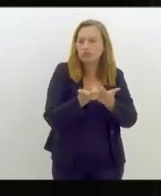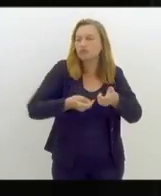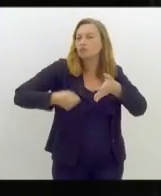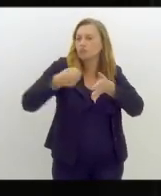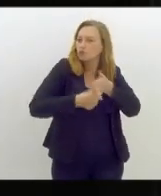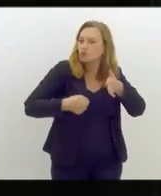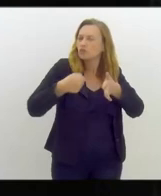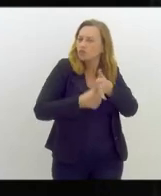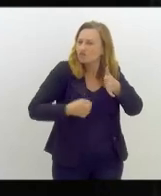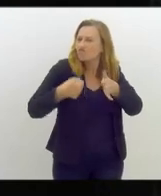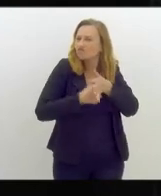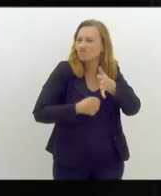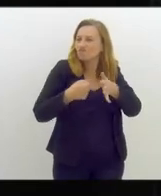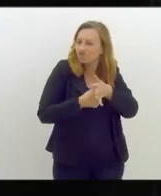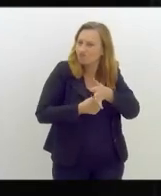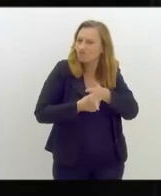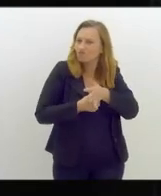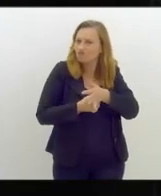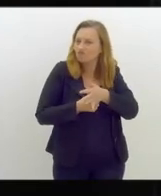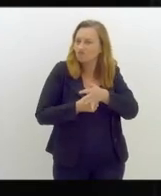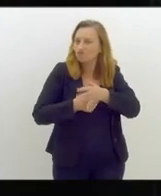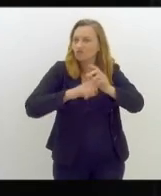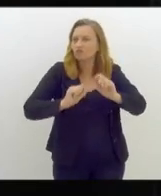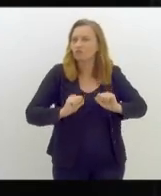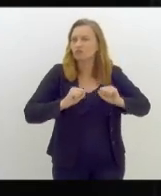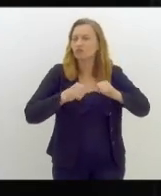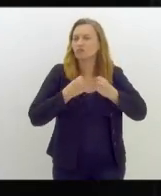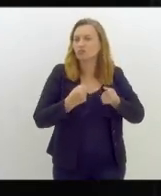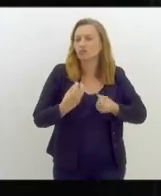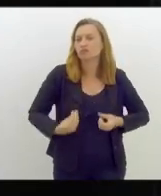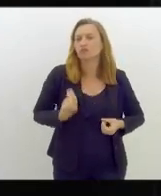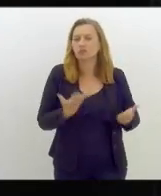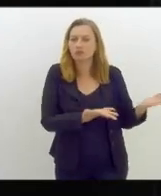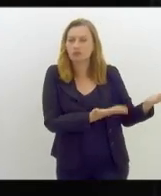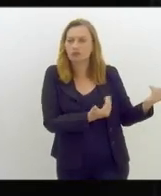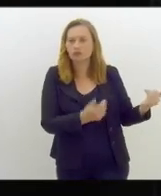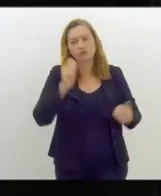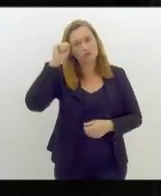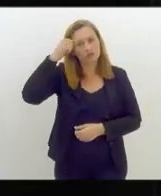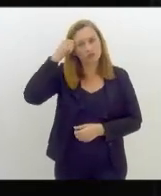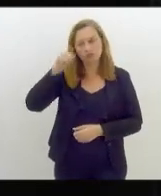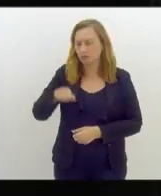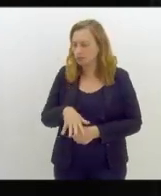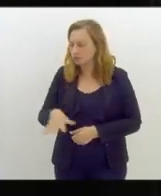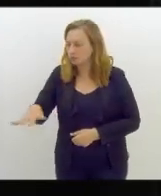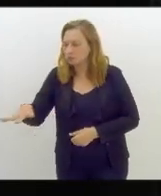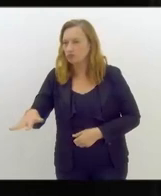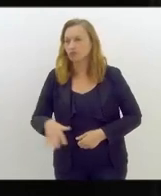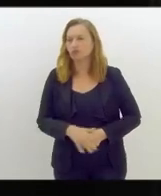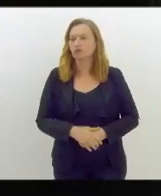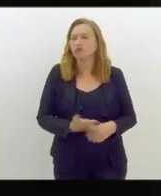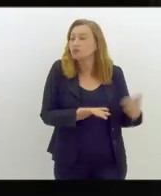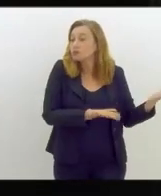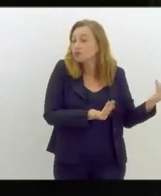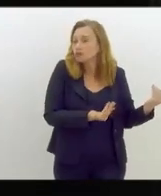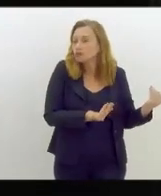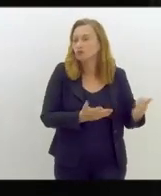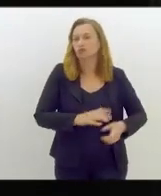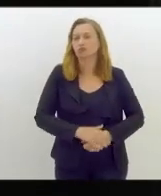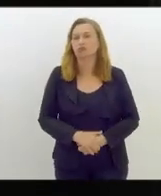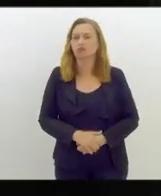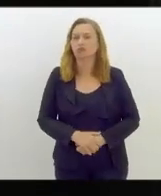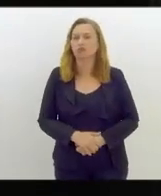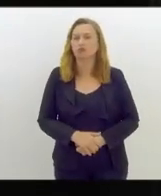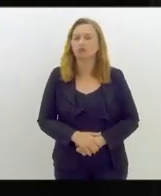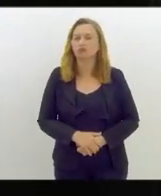luta intransigente em defesa da vida da juventude preta dentro da favela e da periferia. Juventude essa que